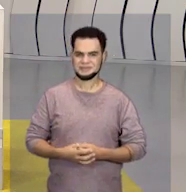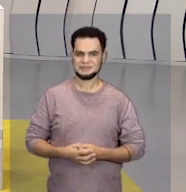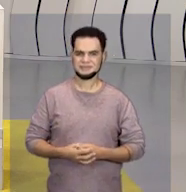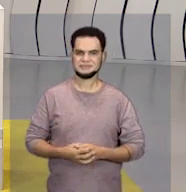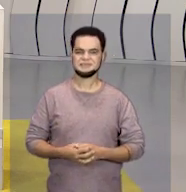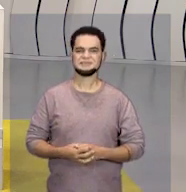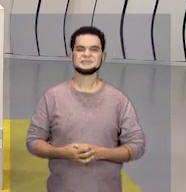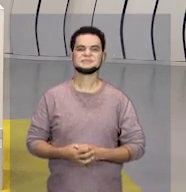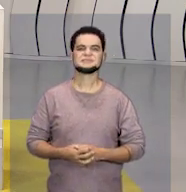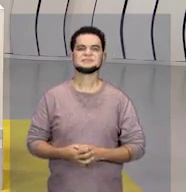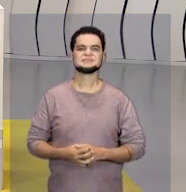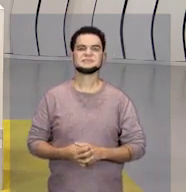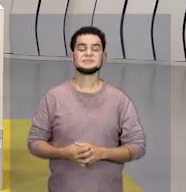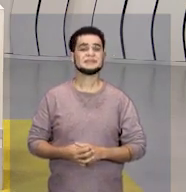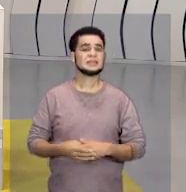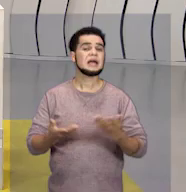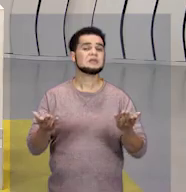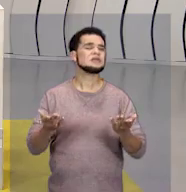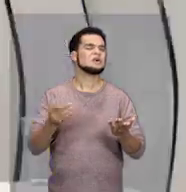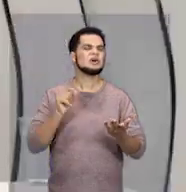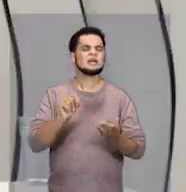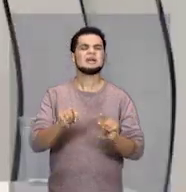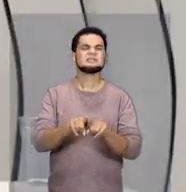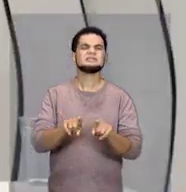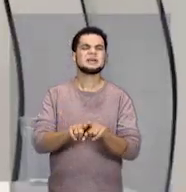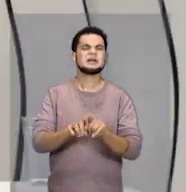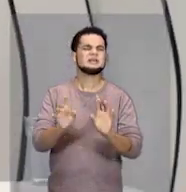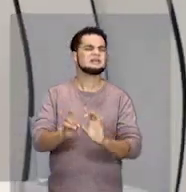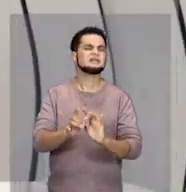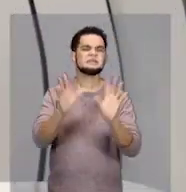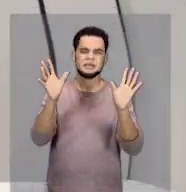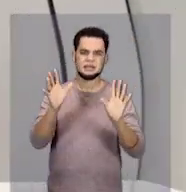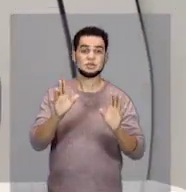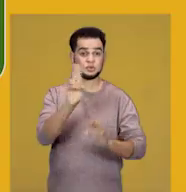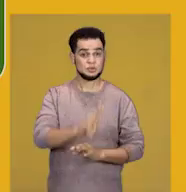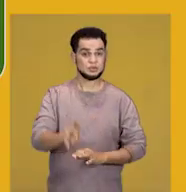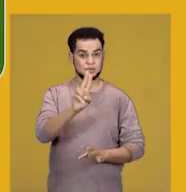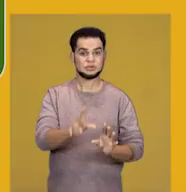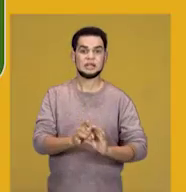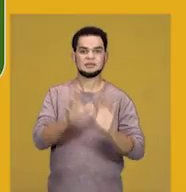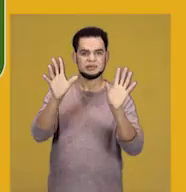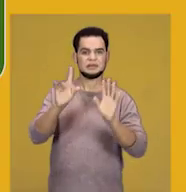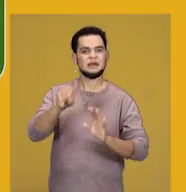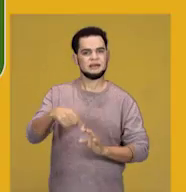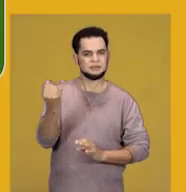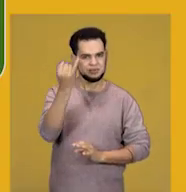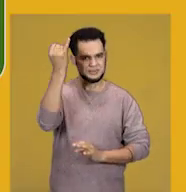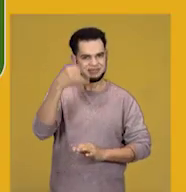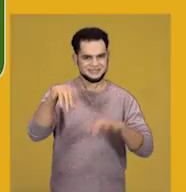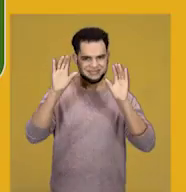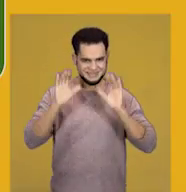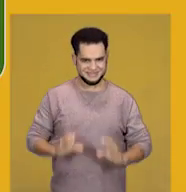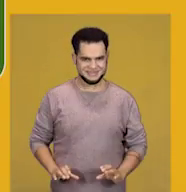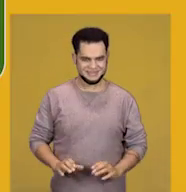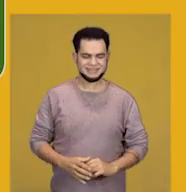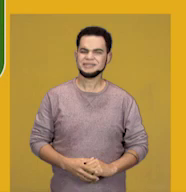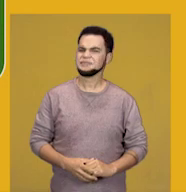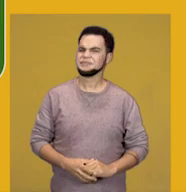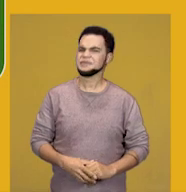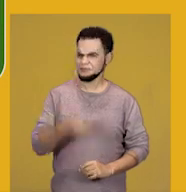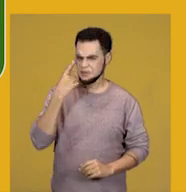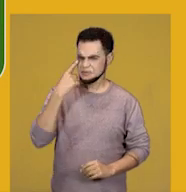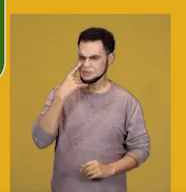O exercício da liberdade também é importante para a cidadania. Vou pegar um exemplo